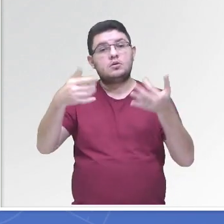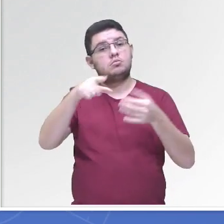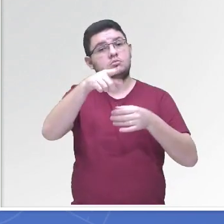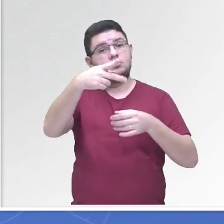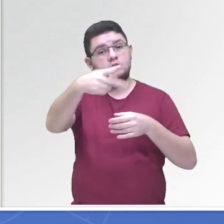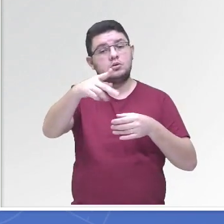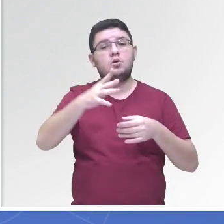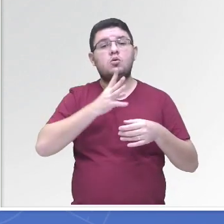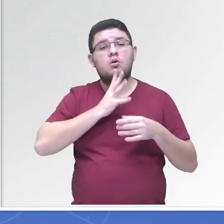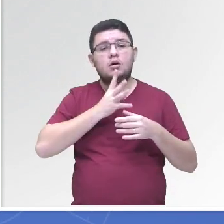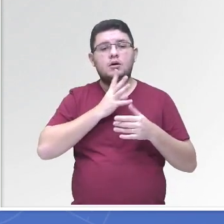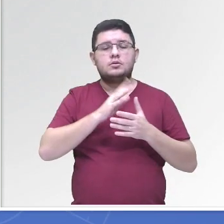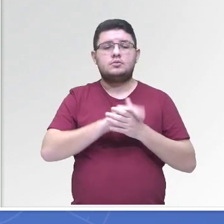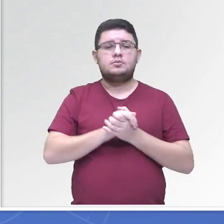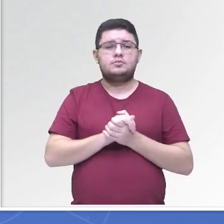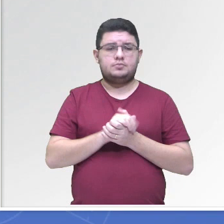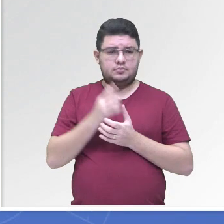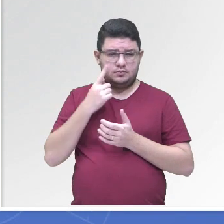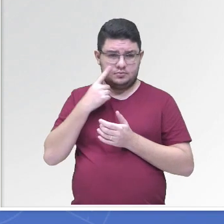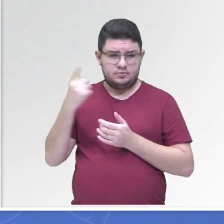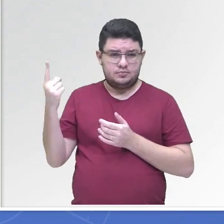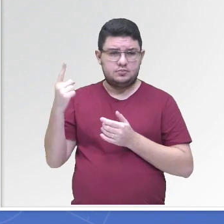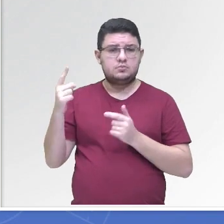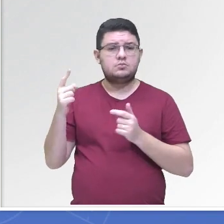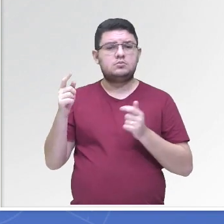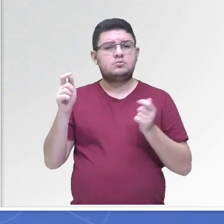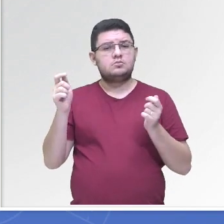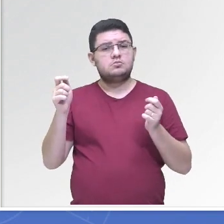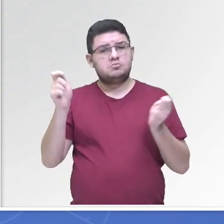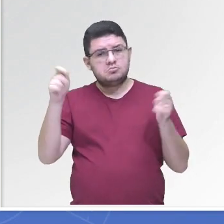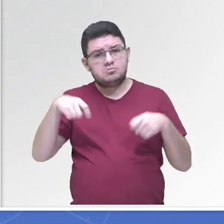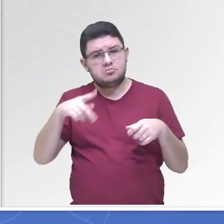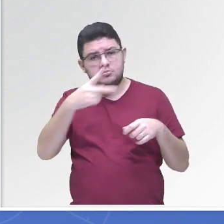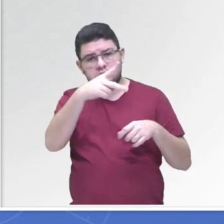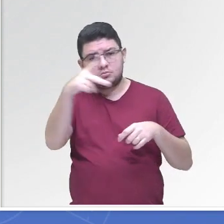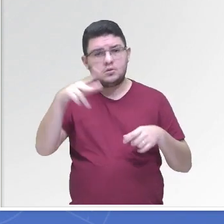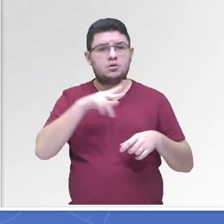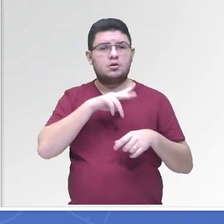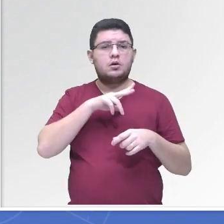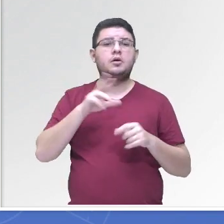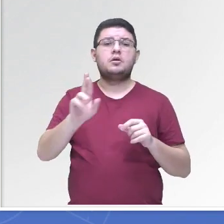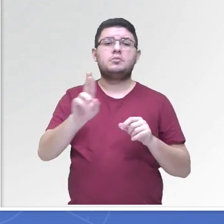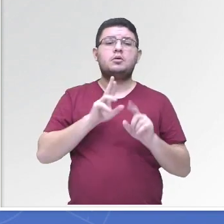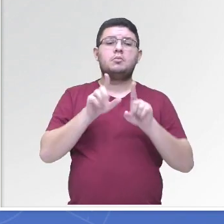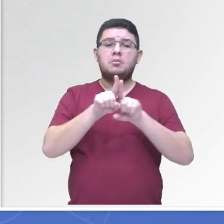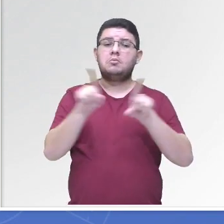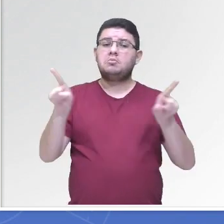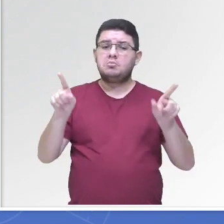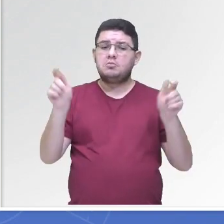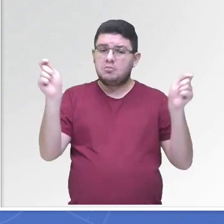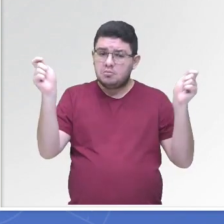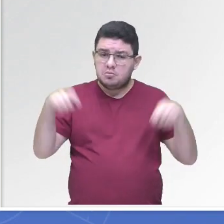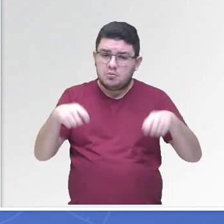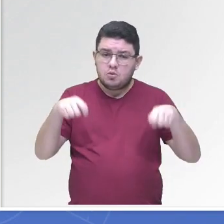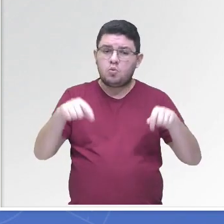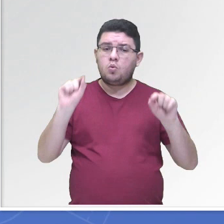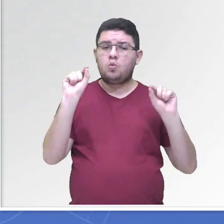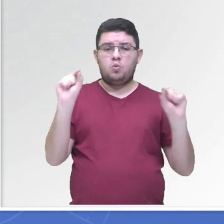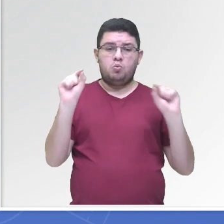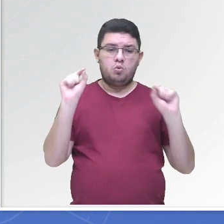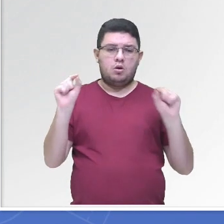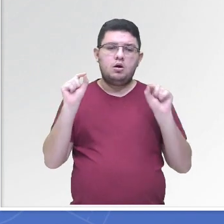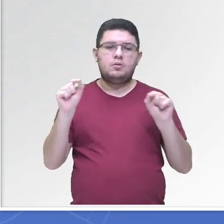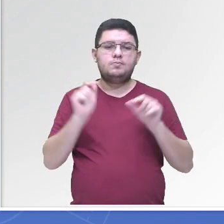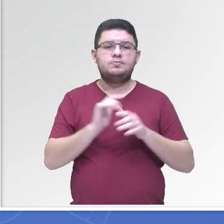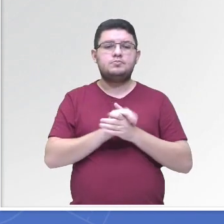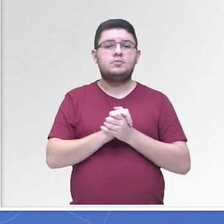conhece. Como eu falei, pode avançar, colocar a resposta. É pessoal, mas aí você poderia citar. O aluno pode citar compostos